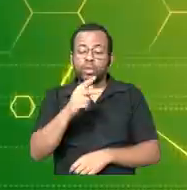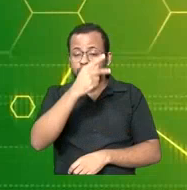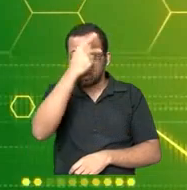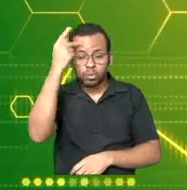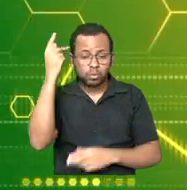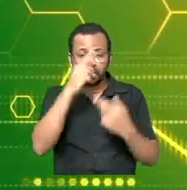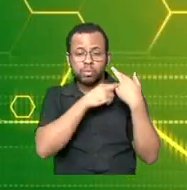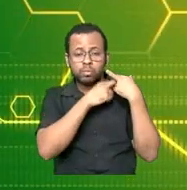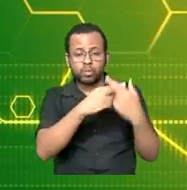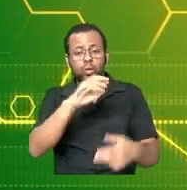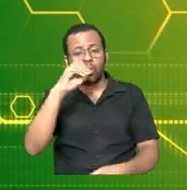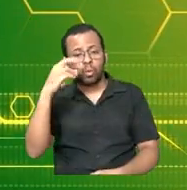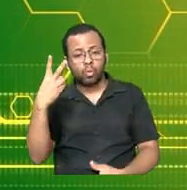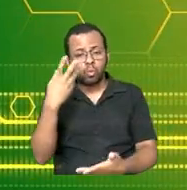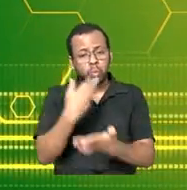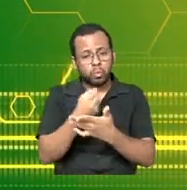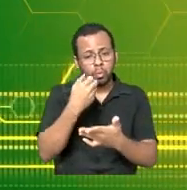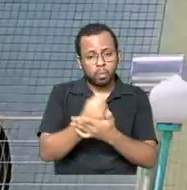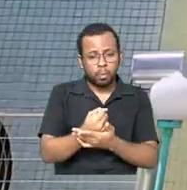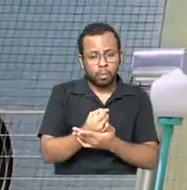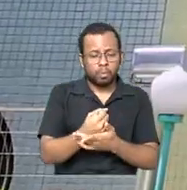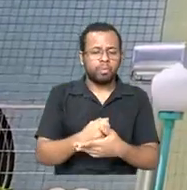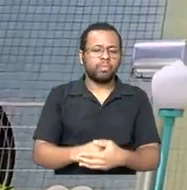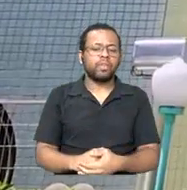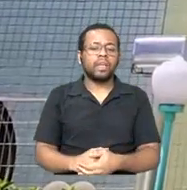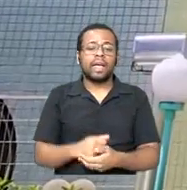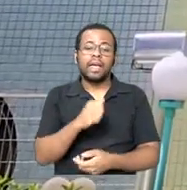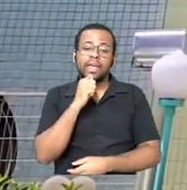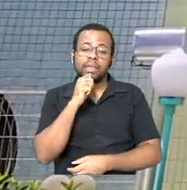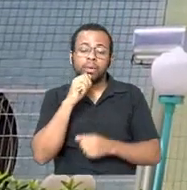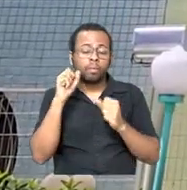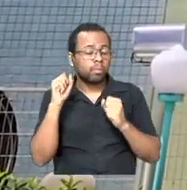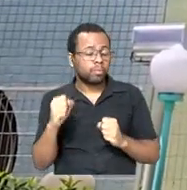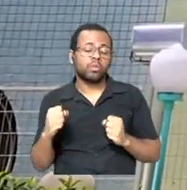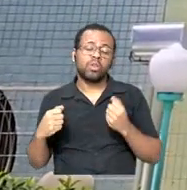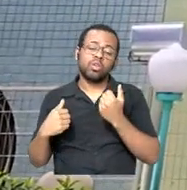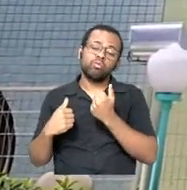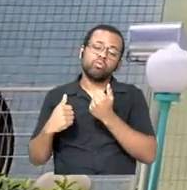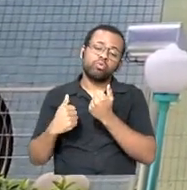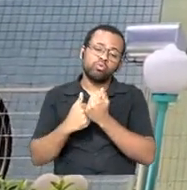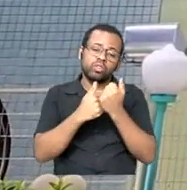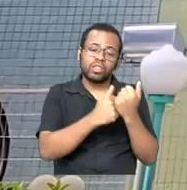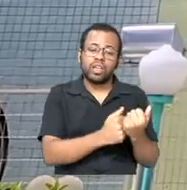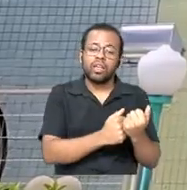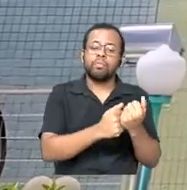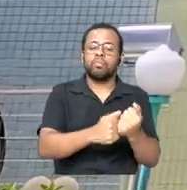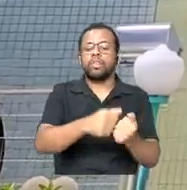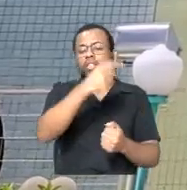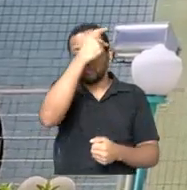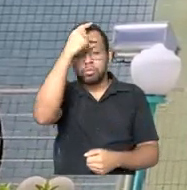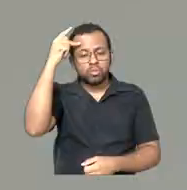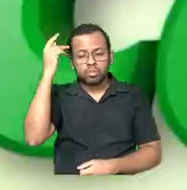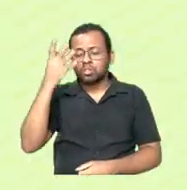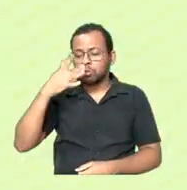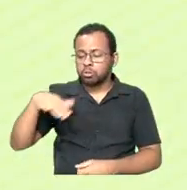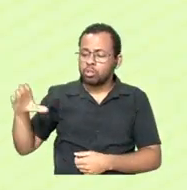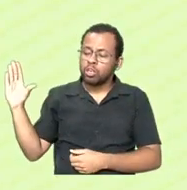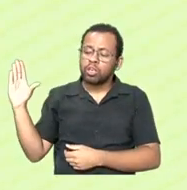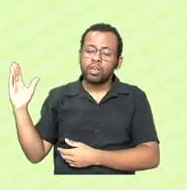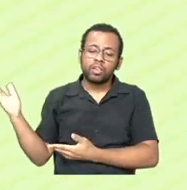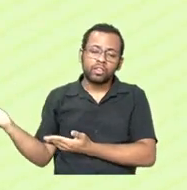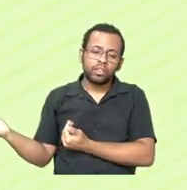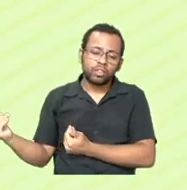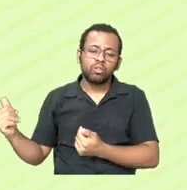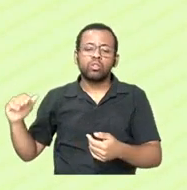promotores ou através do aplicativo e ainda você ajuda as crianças adolescentes com câncer da vozes